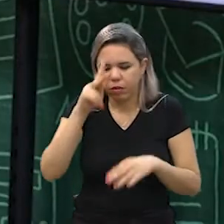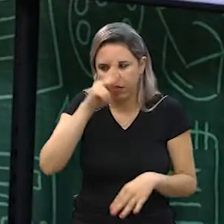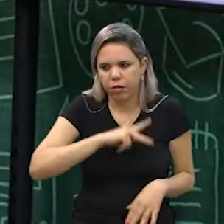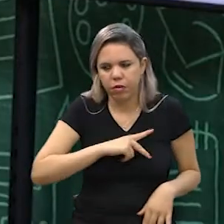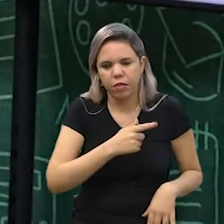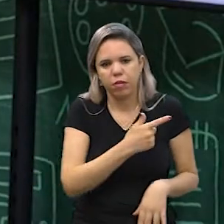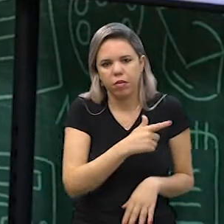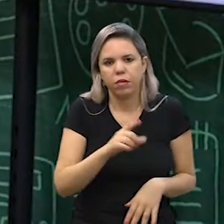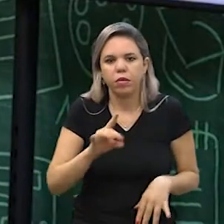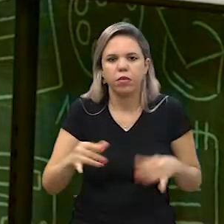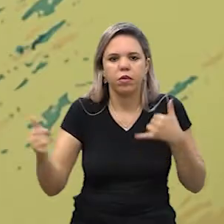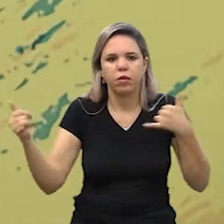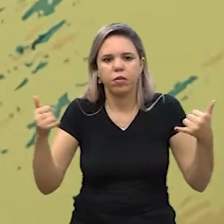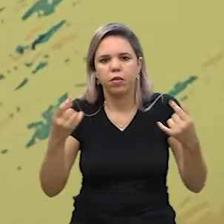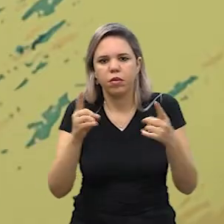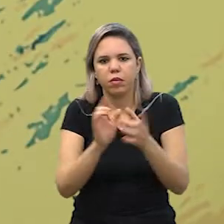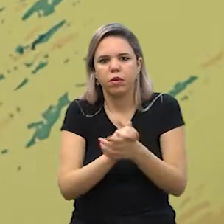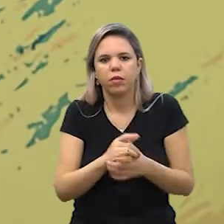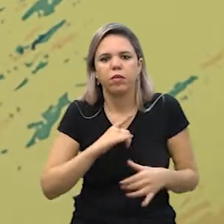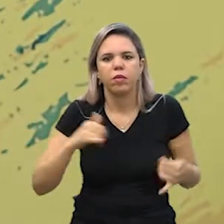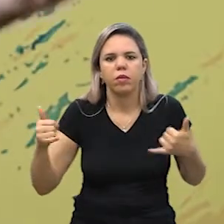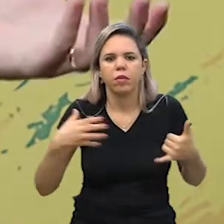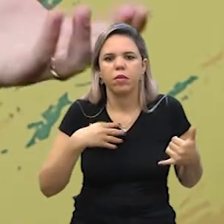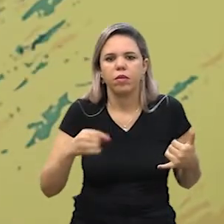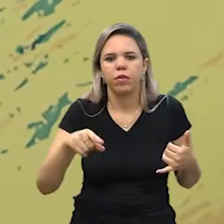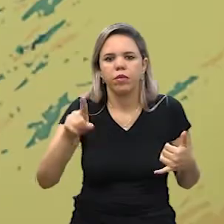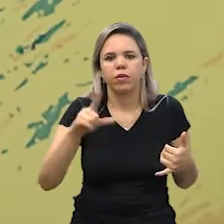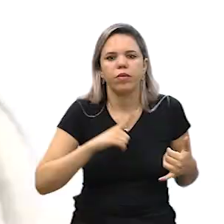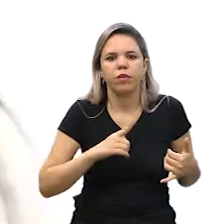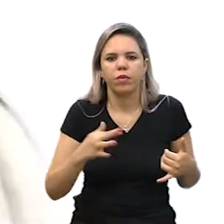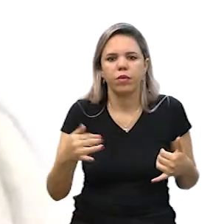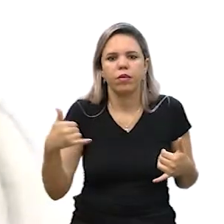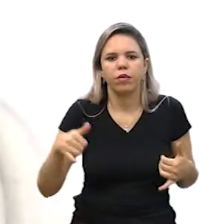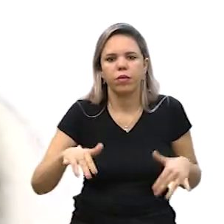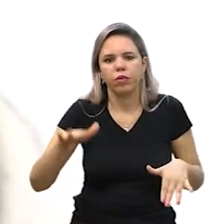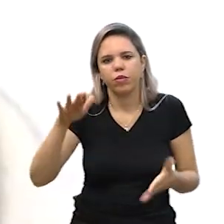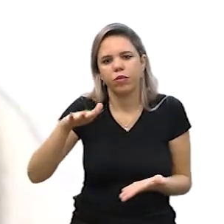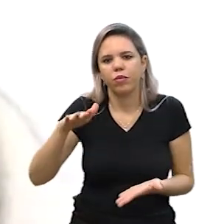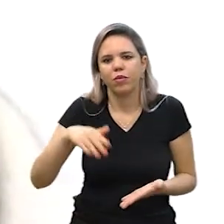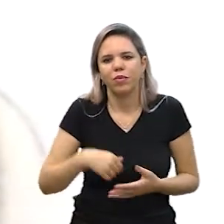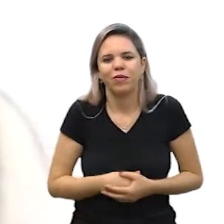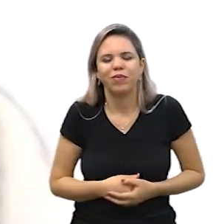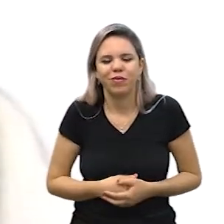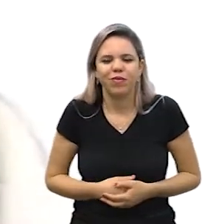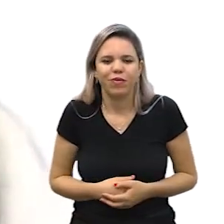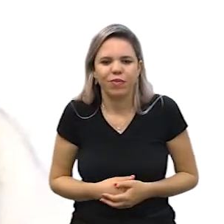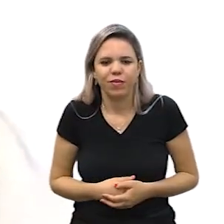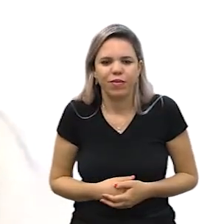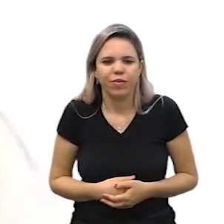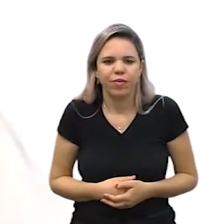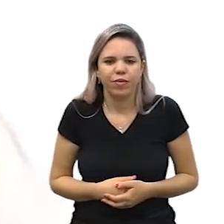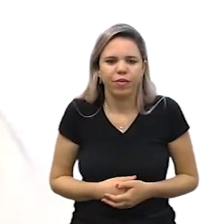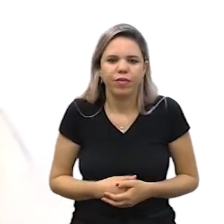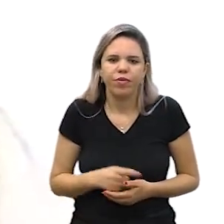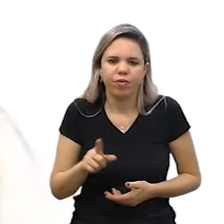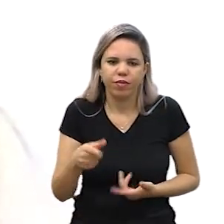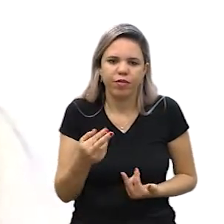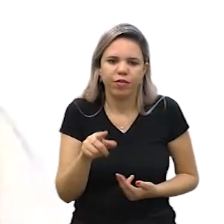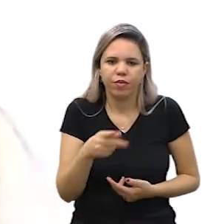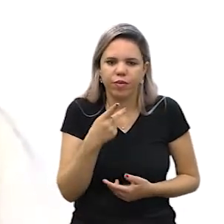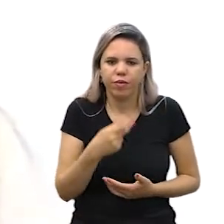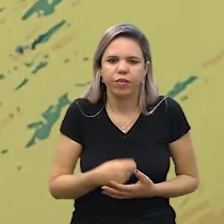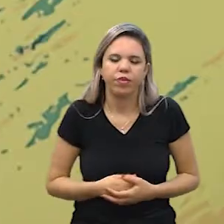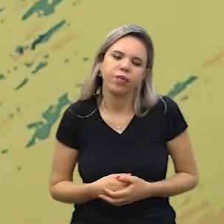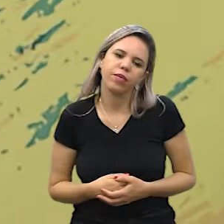casa já eu tenho celular, minha esposa tem, meu filho certamente vai ter, ainda é muito pequenininho, não é? Mas é bem isso que você